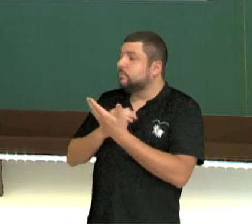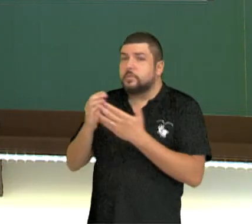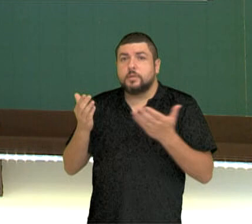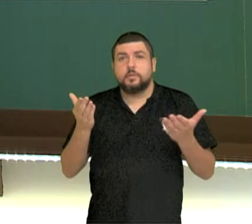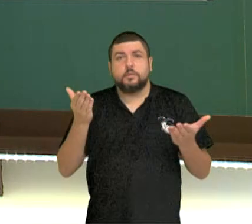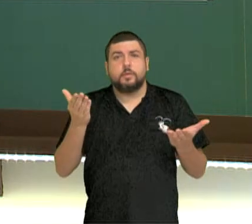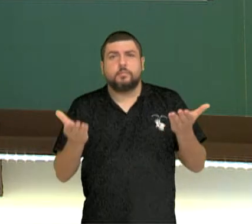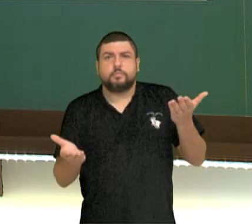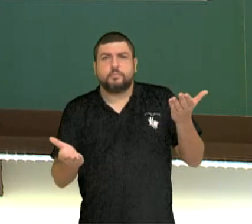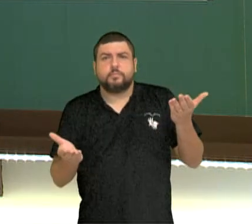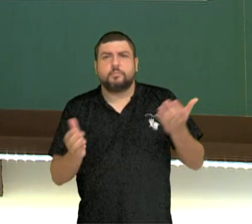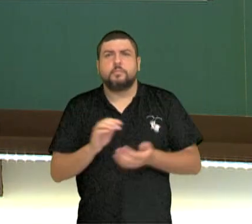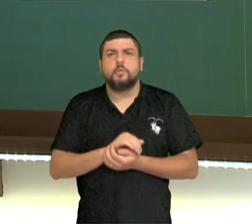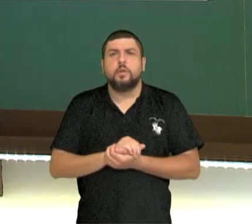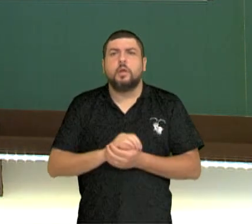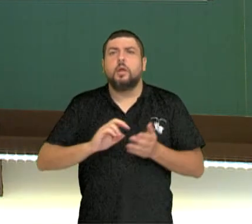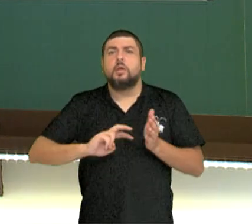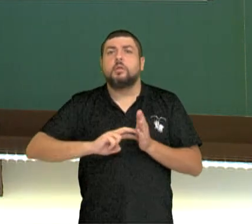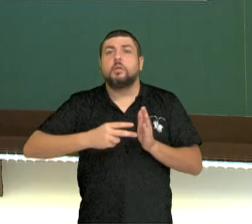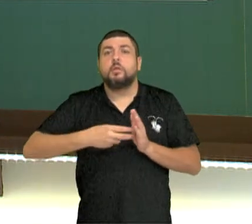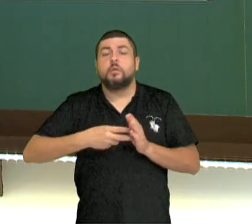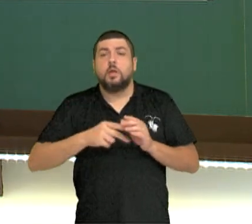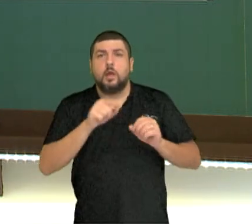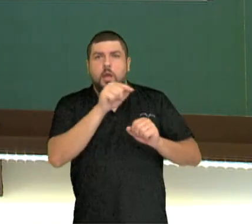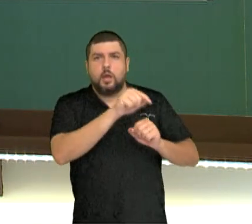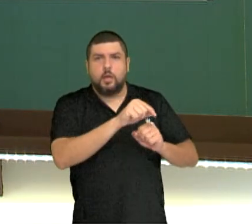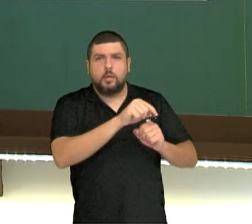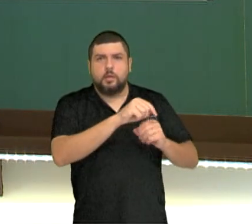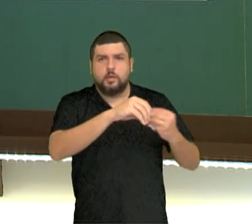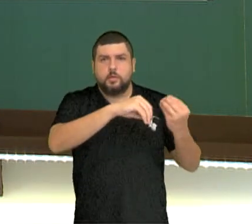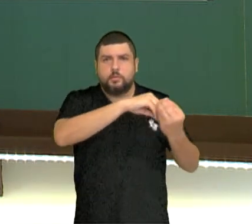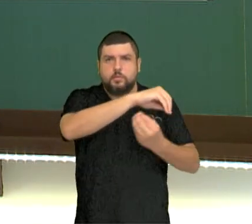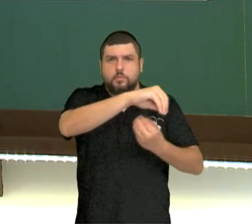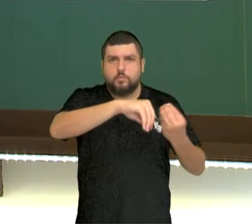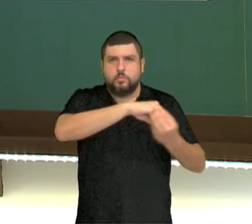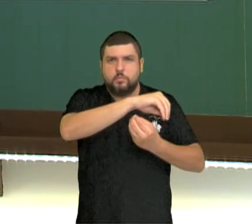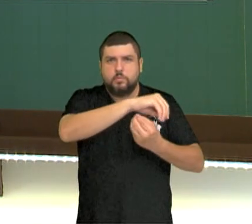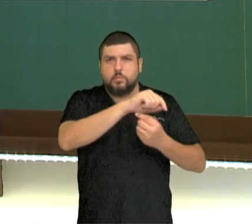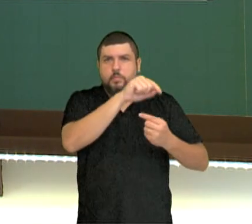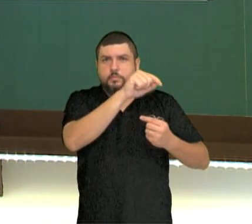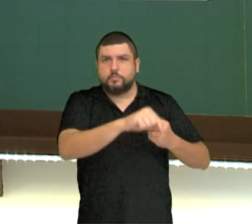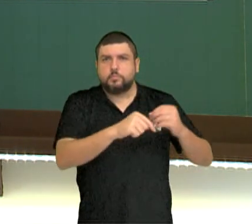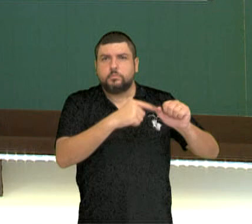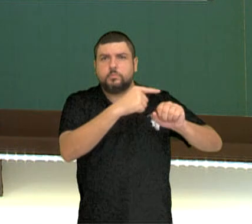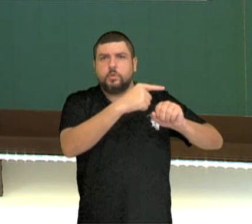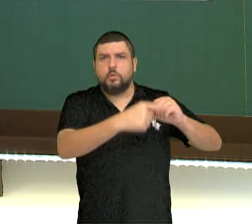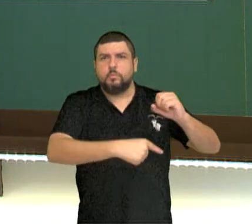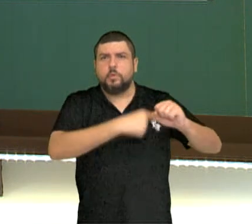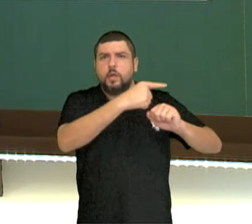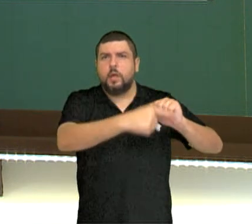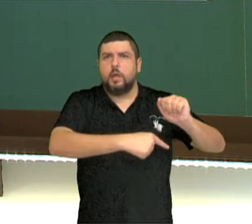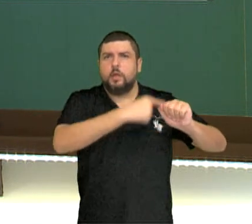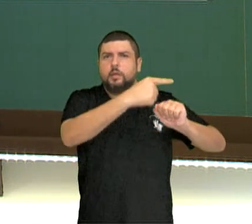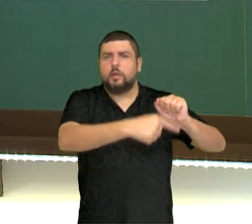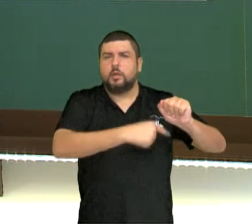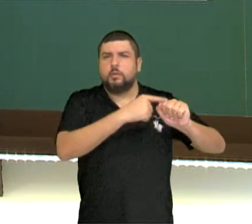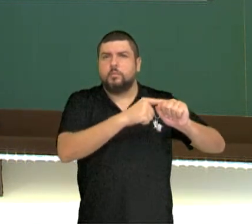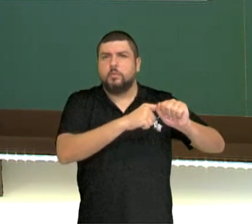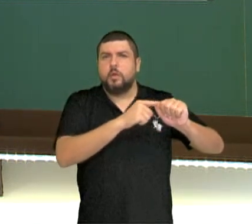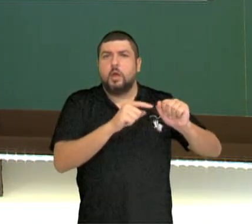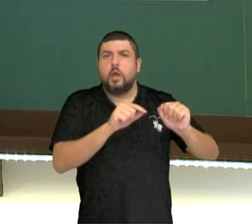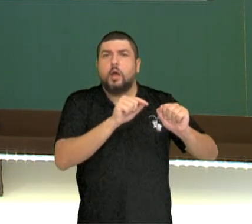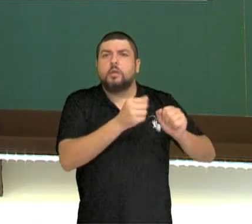balanceada. Quando a quantidade de átomos do reagente e do produto são diferentes, ou seja,